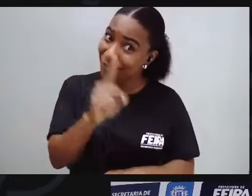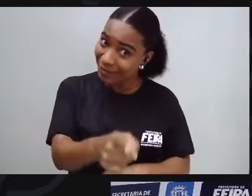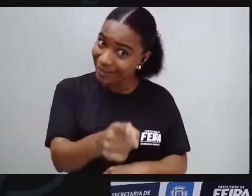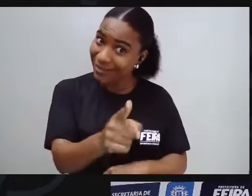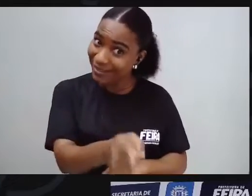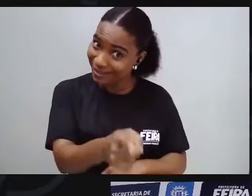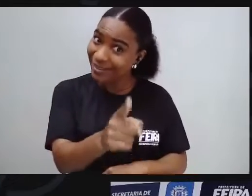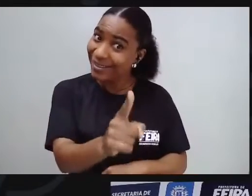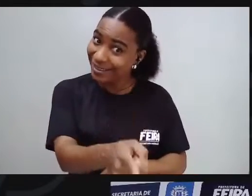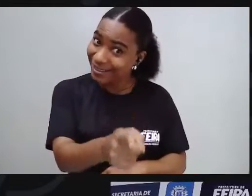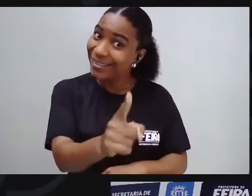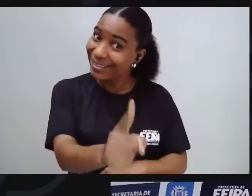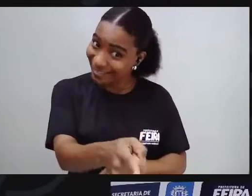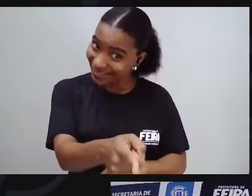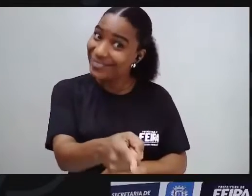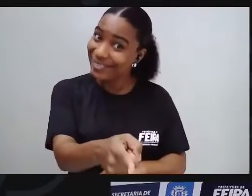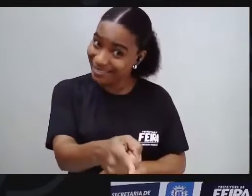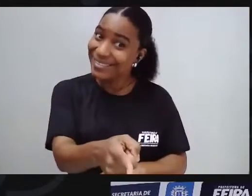o